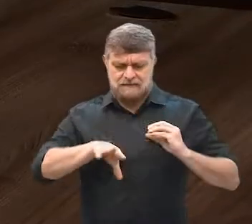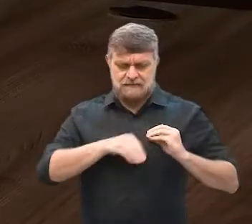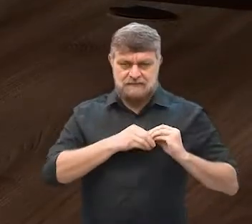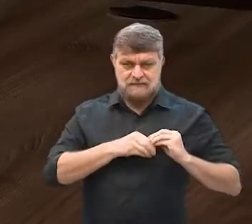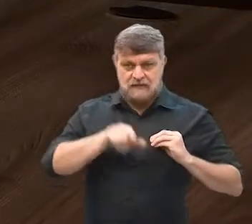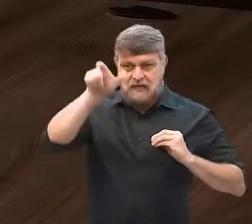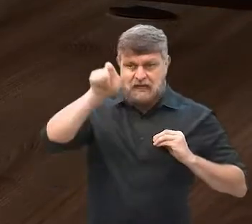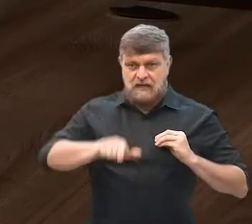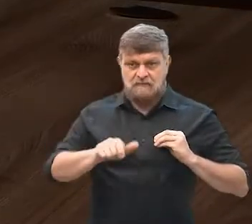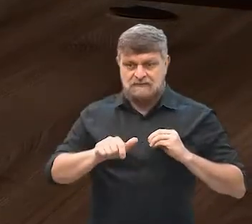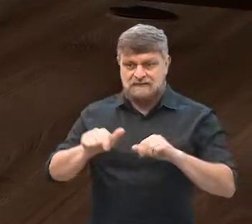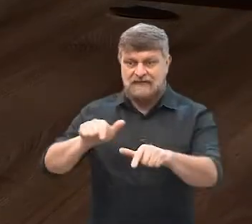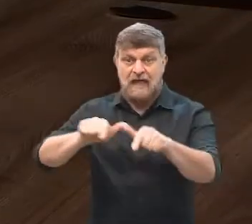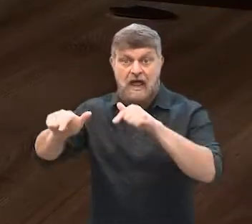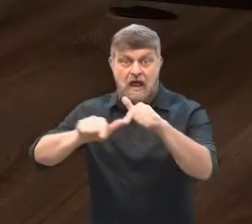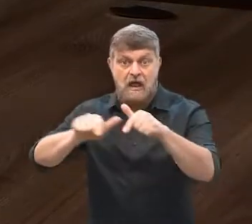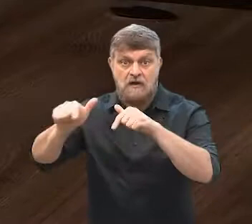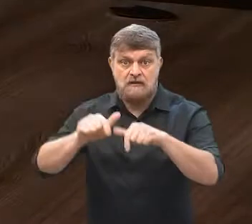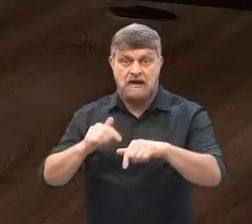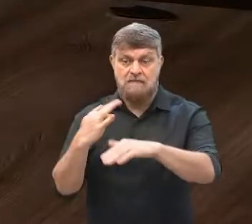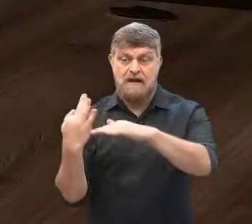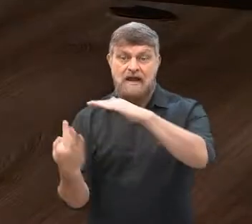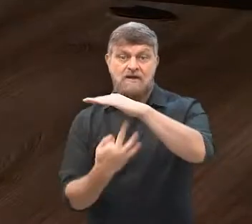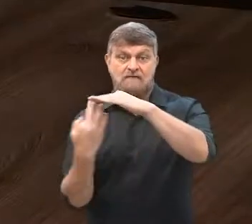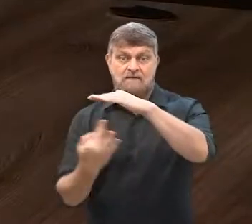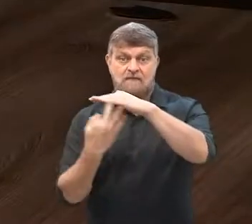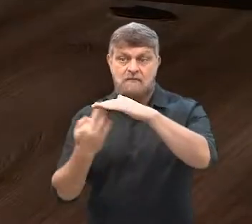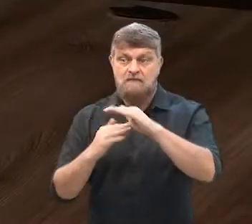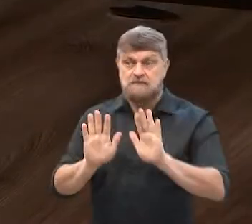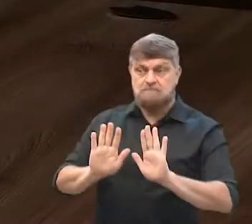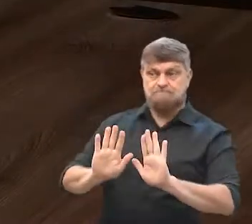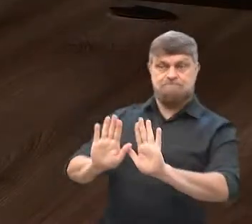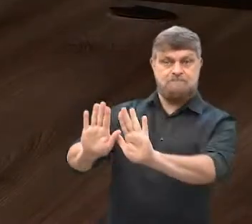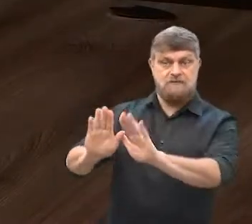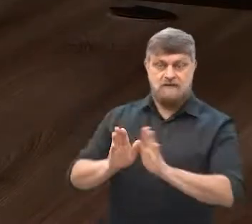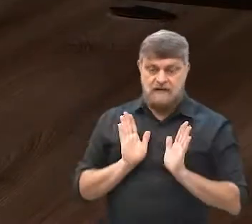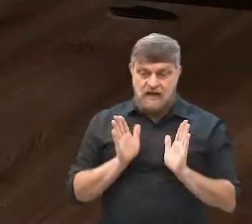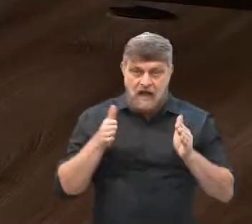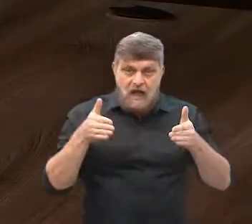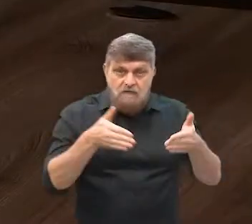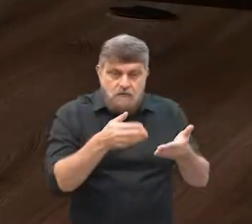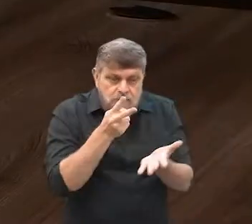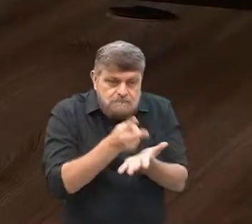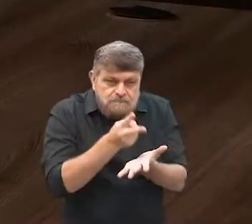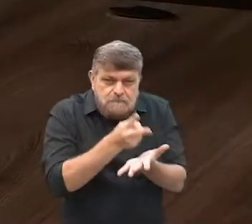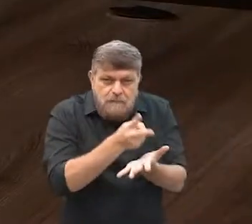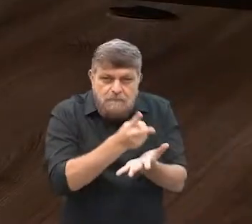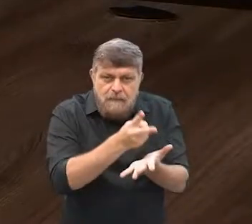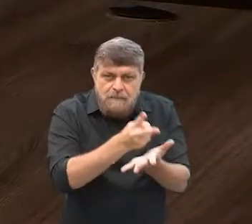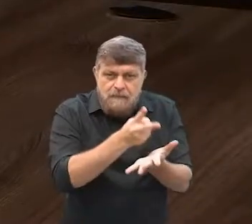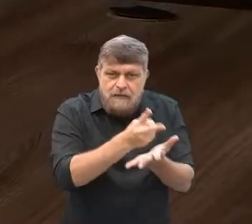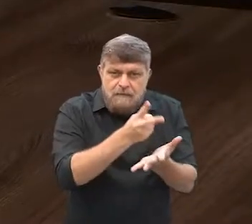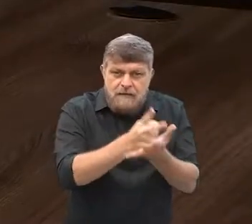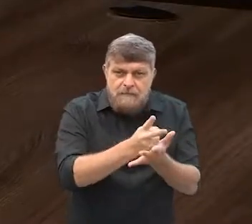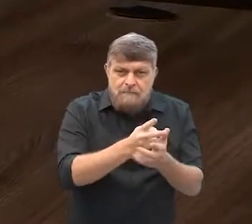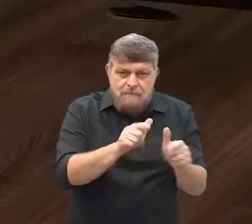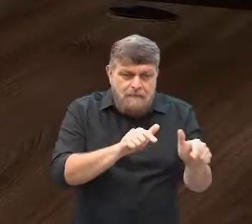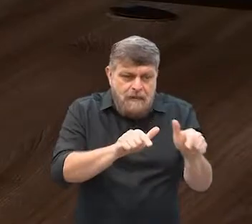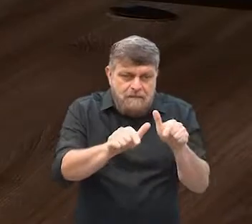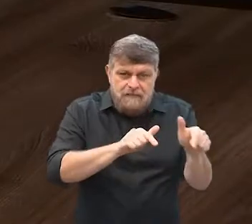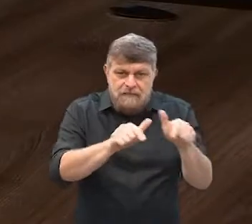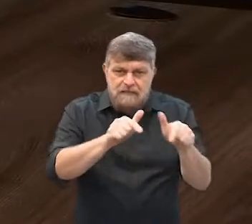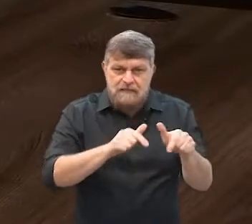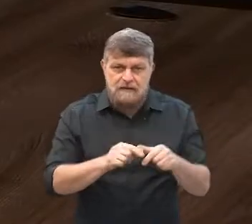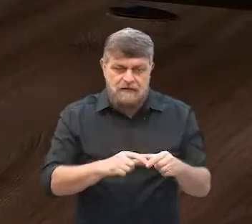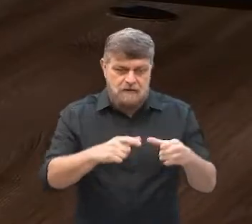abandonar suas outras atividades e se dedicar exclusivamente aí a sempre estar